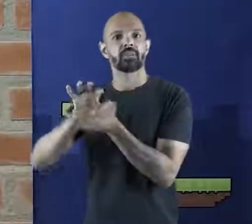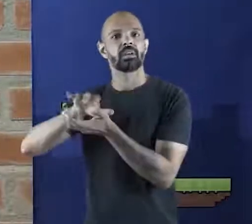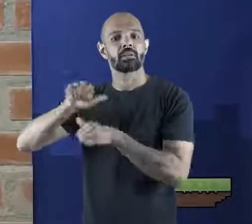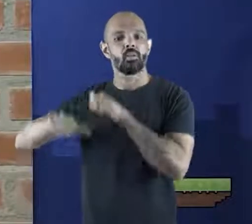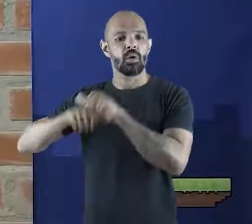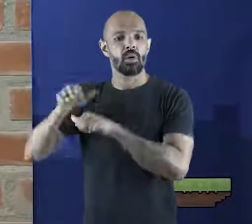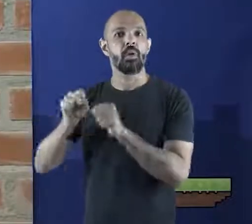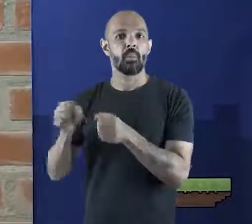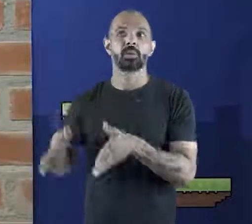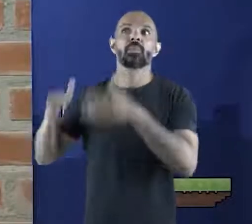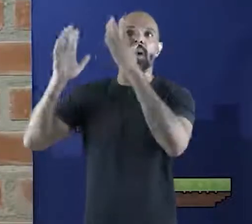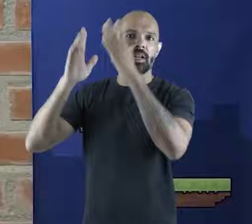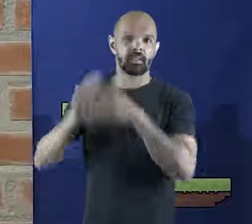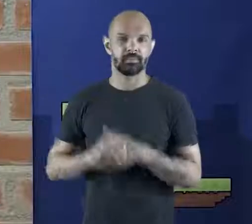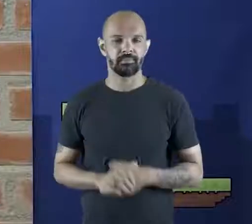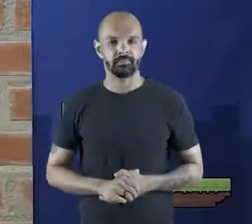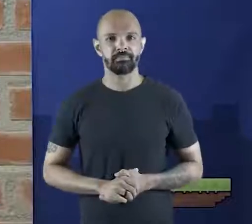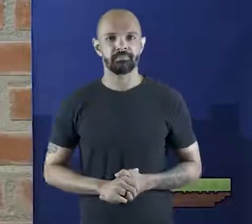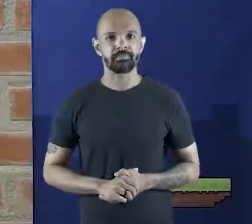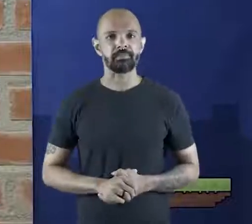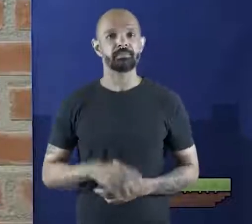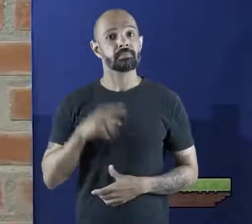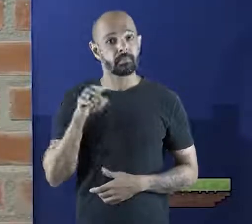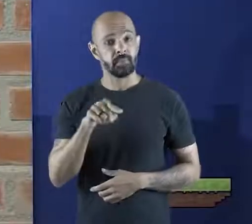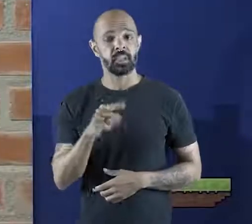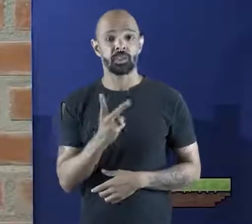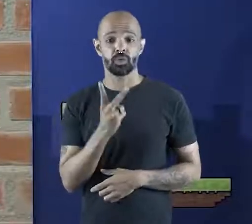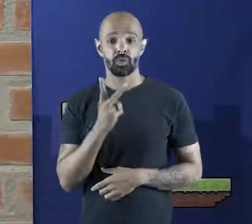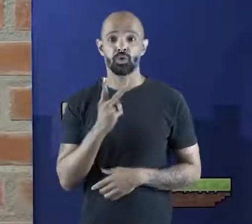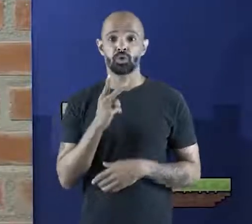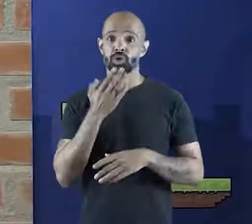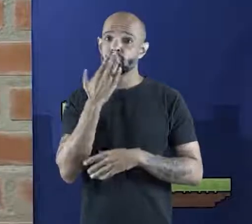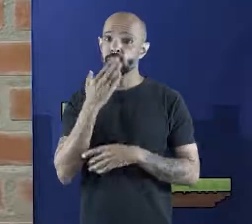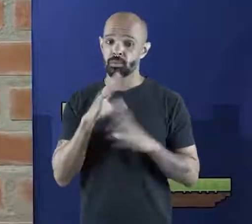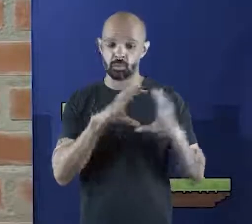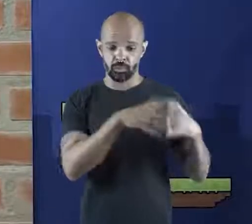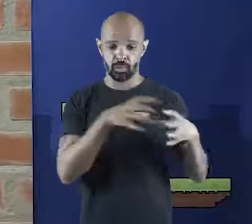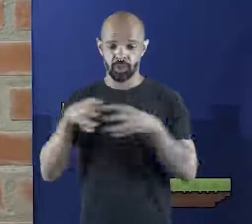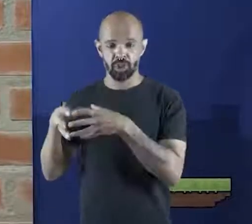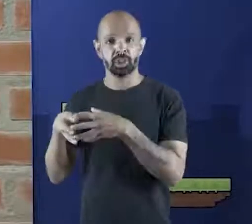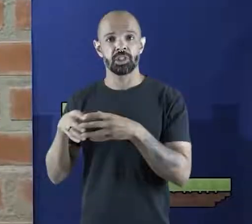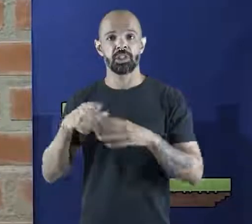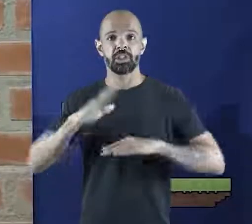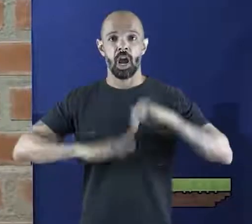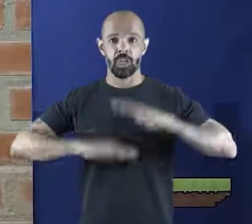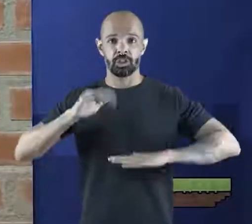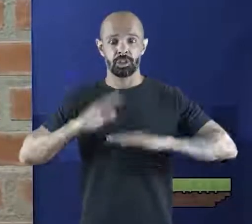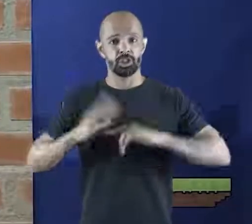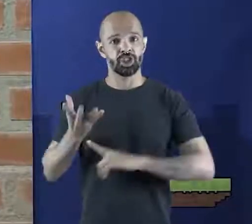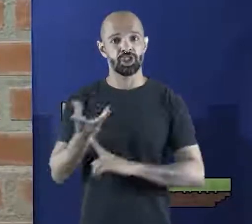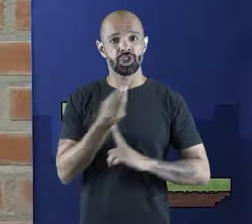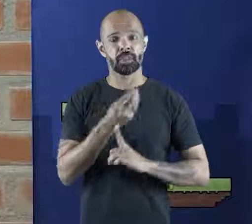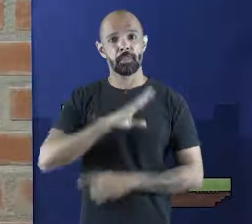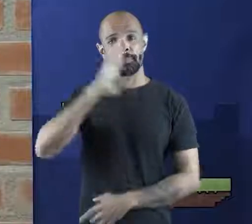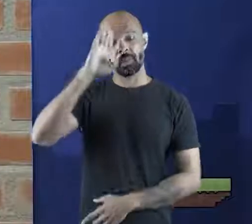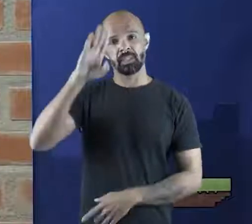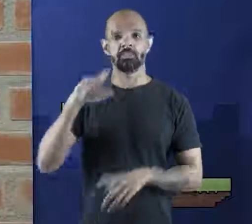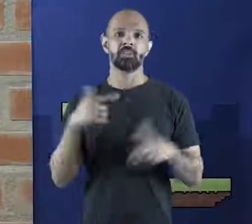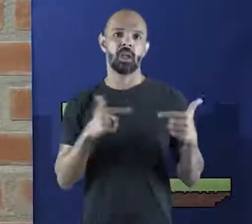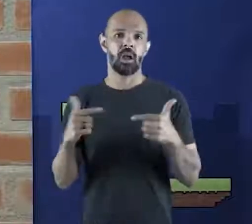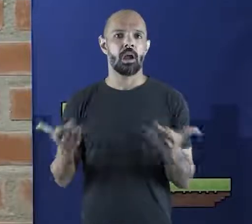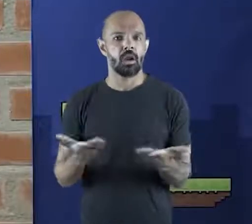final que pode ser um prédio. Então, esse conjunto, esses 2 tipos de artistas, né, são os principais que a